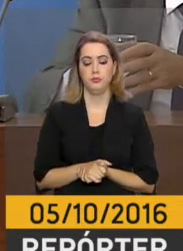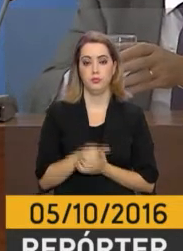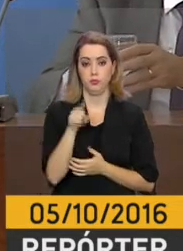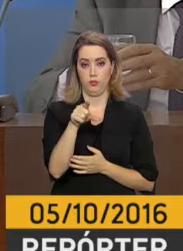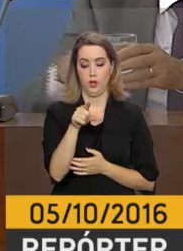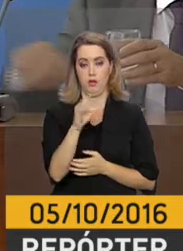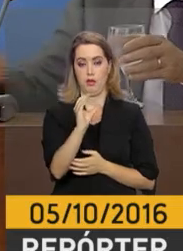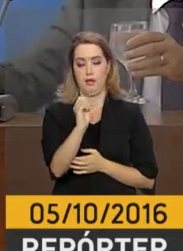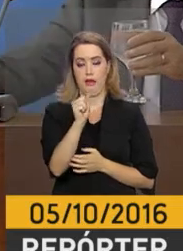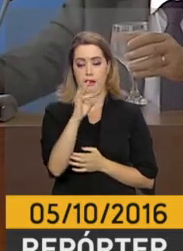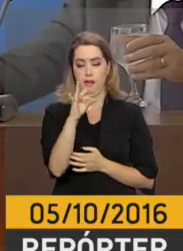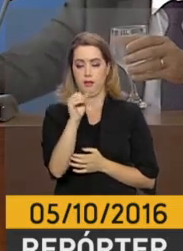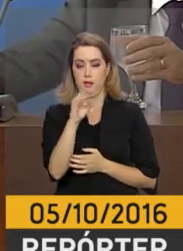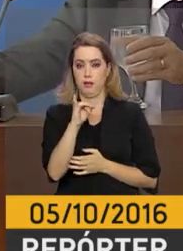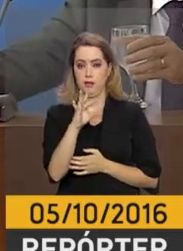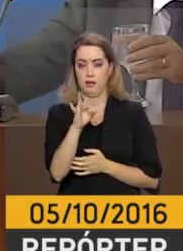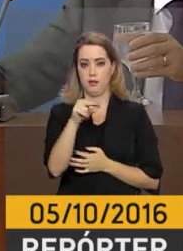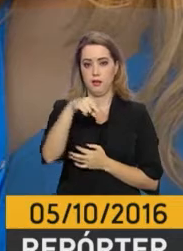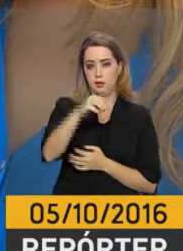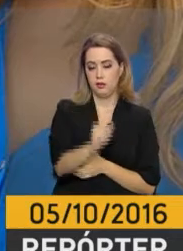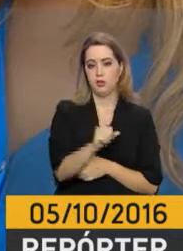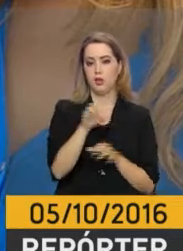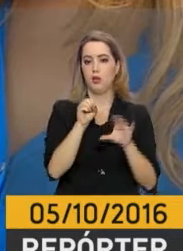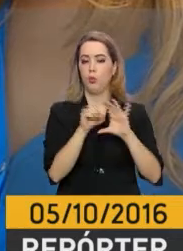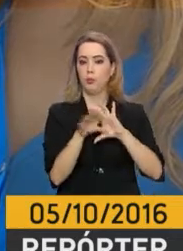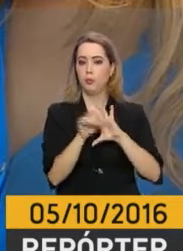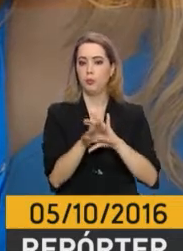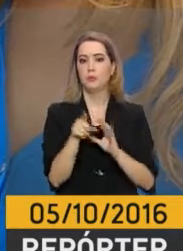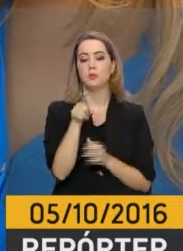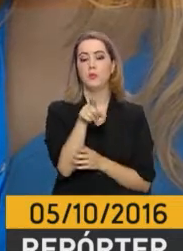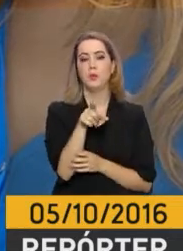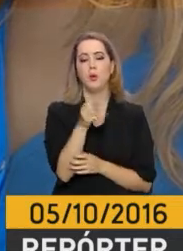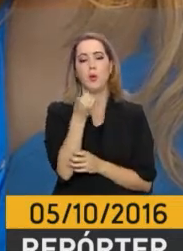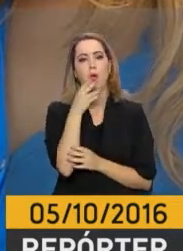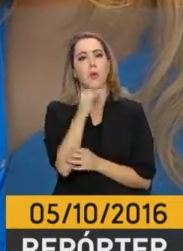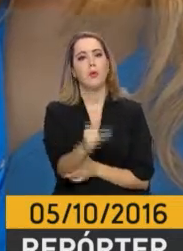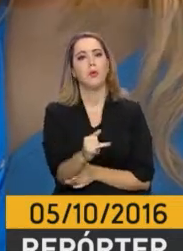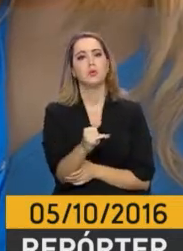alencastro jornal o globo bom dia ministro